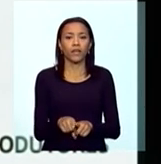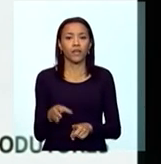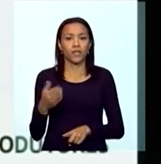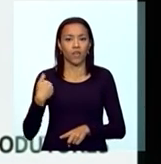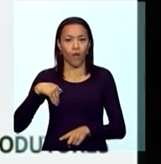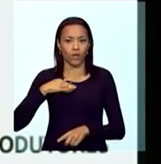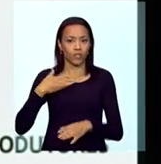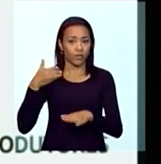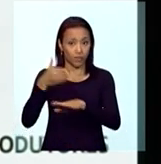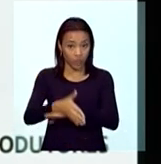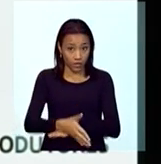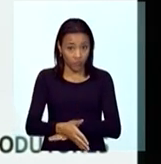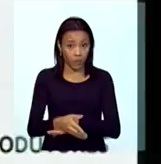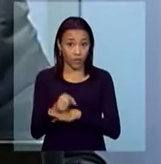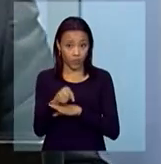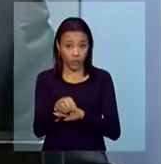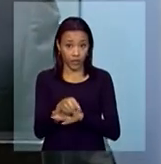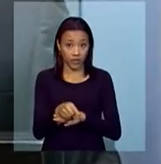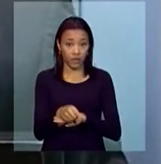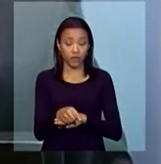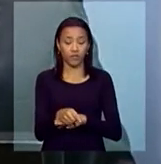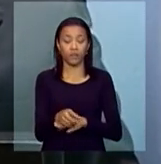aí com esse financiamento